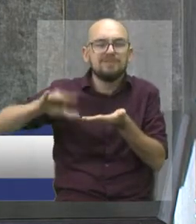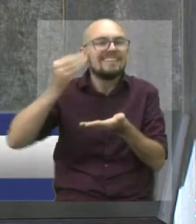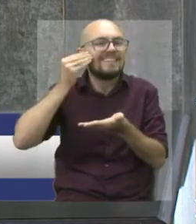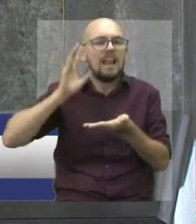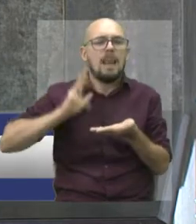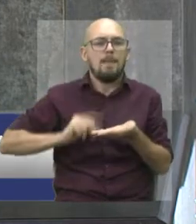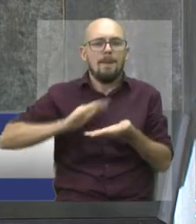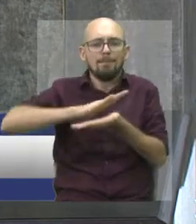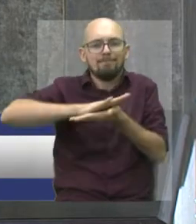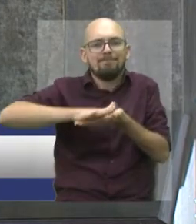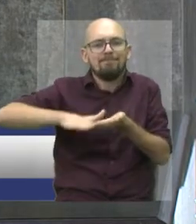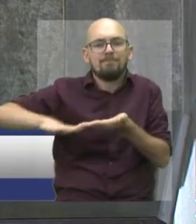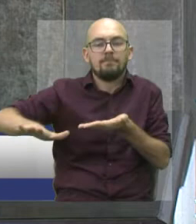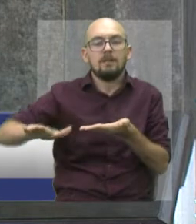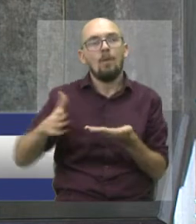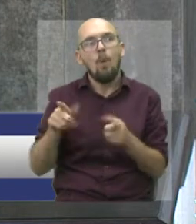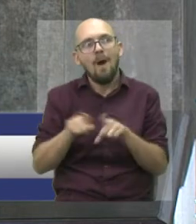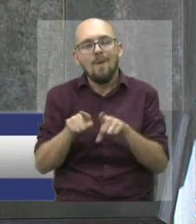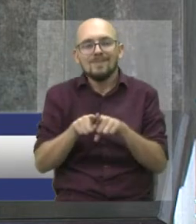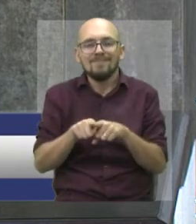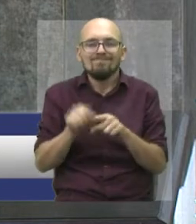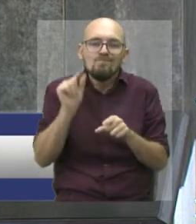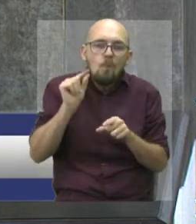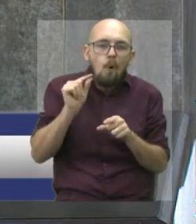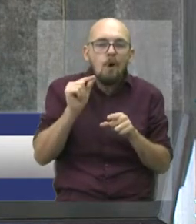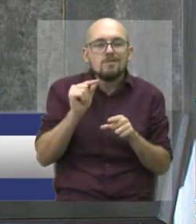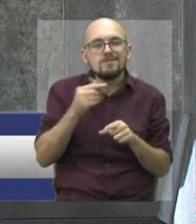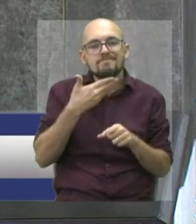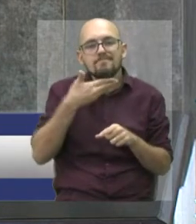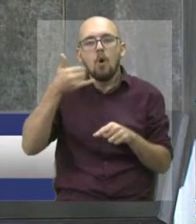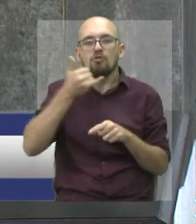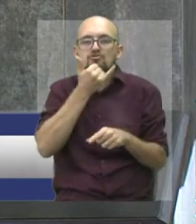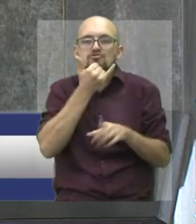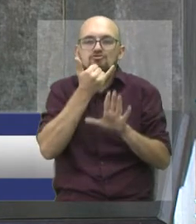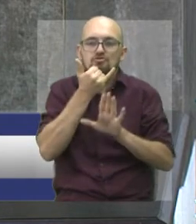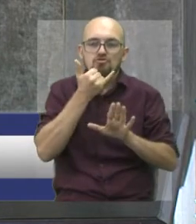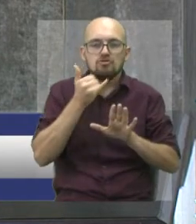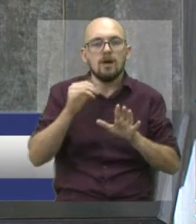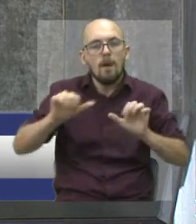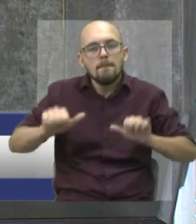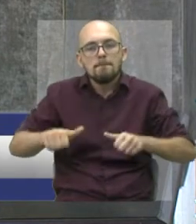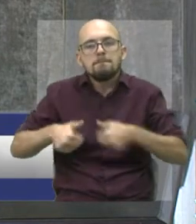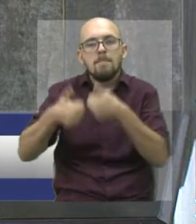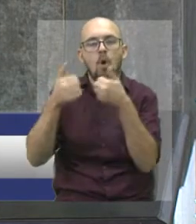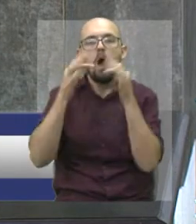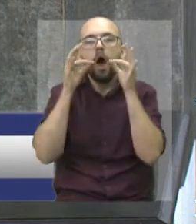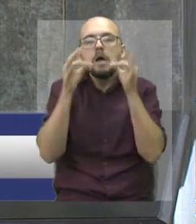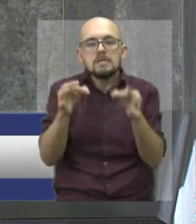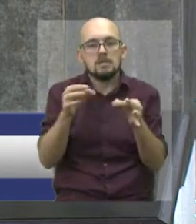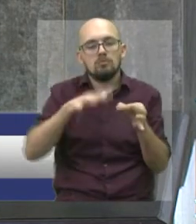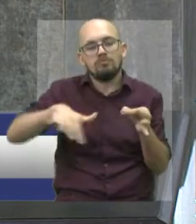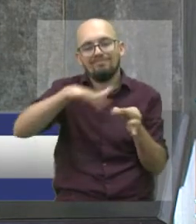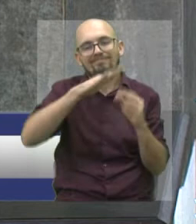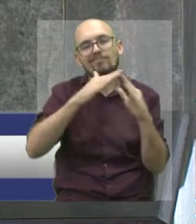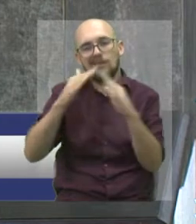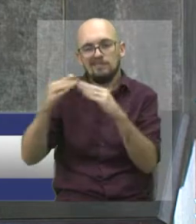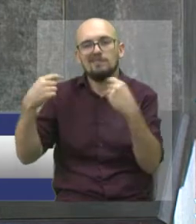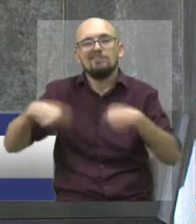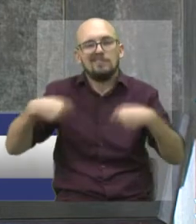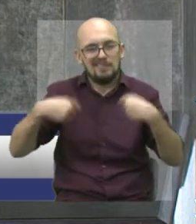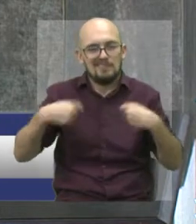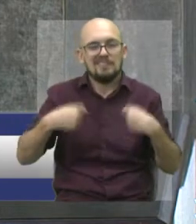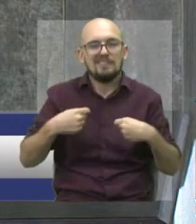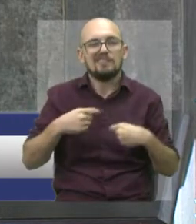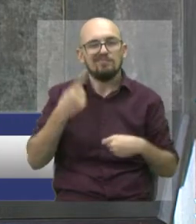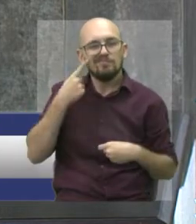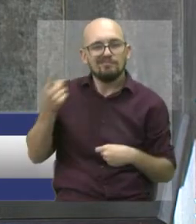conclui as obras, possa estar amenizando essa questão ali e dando uma atenção para os moradores, atendendo